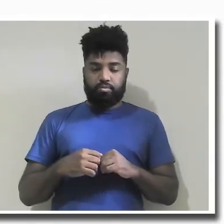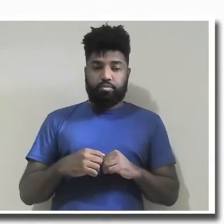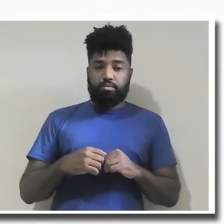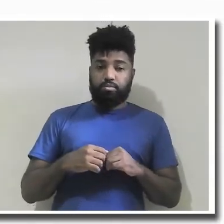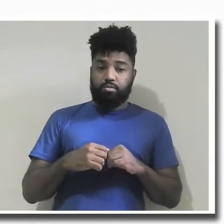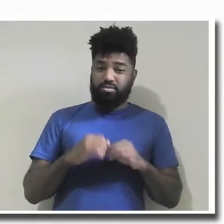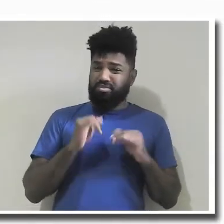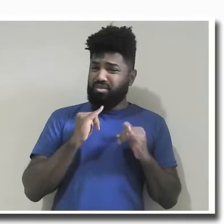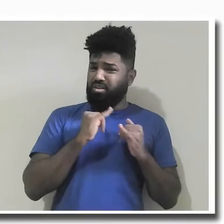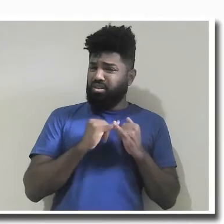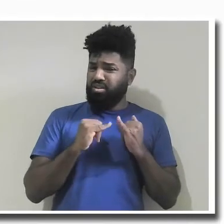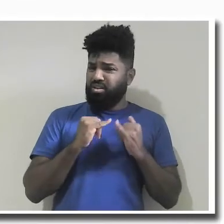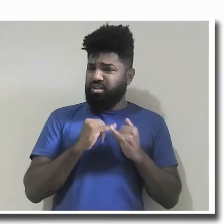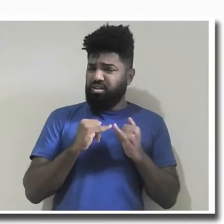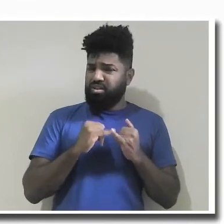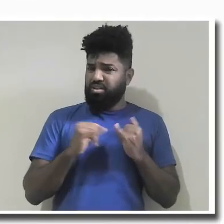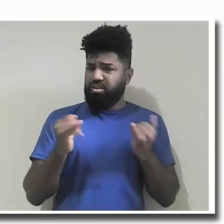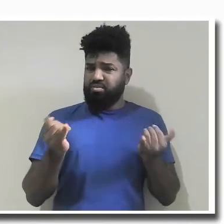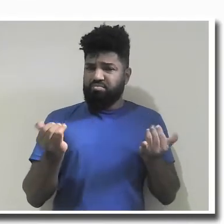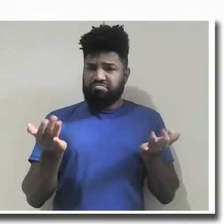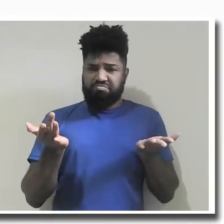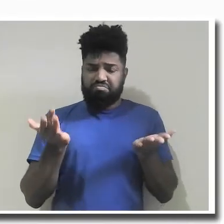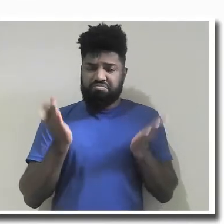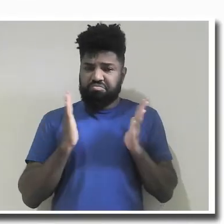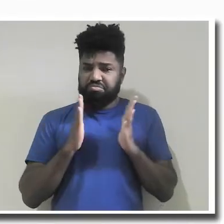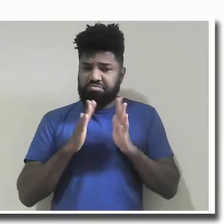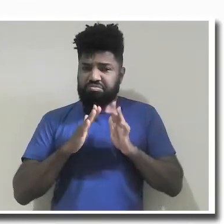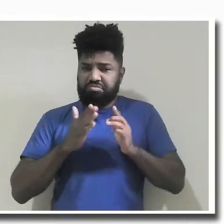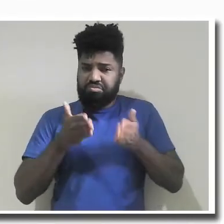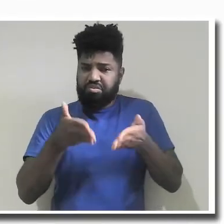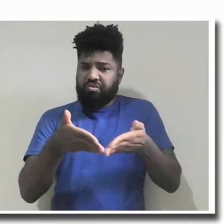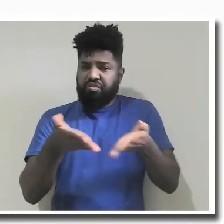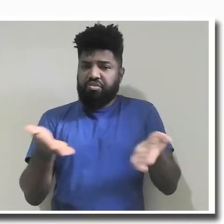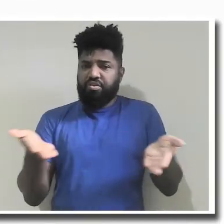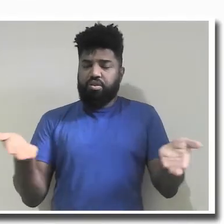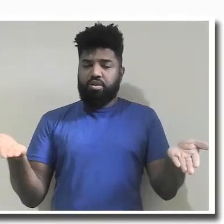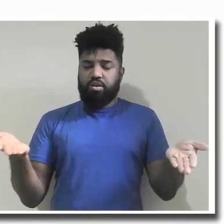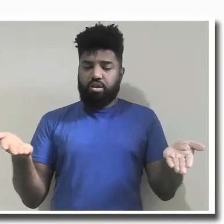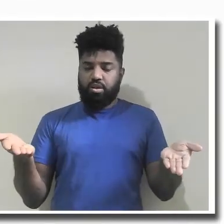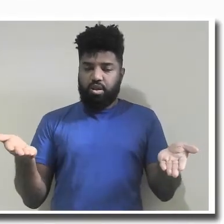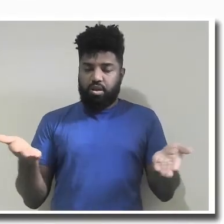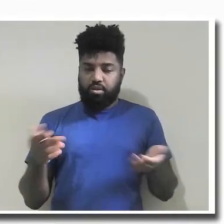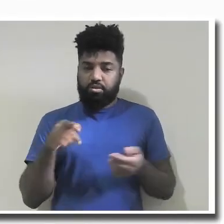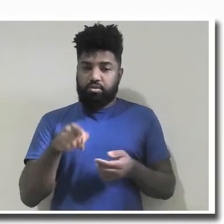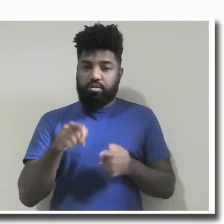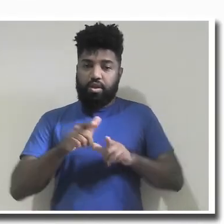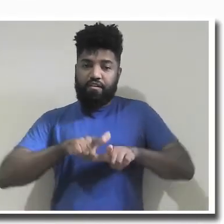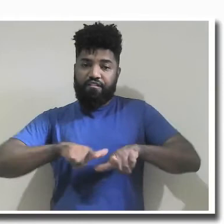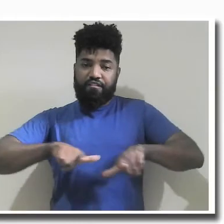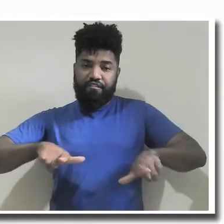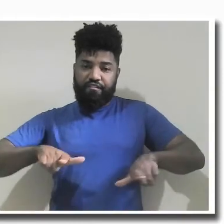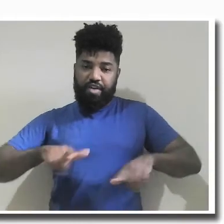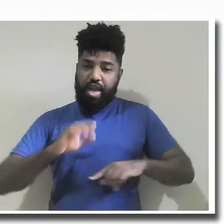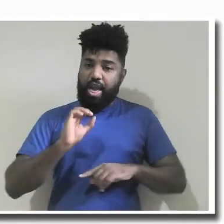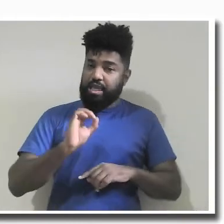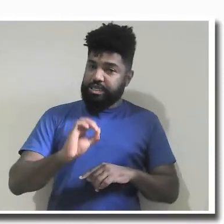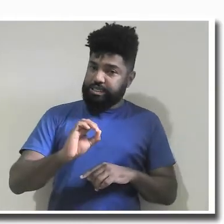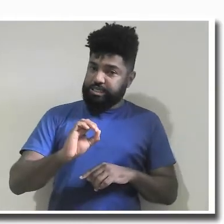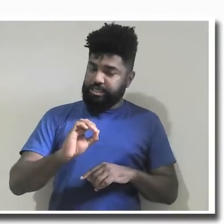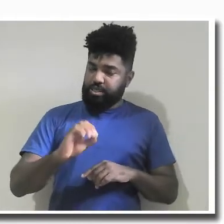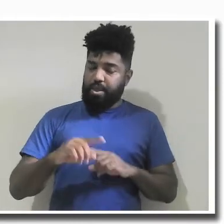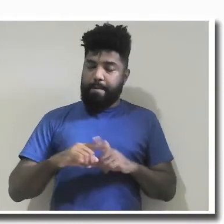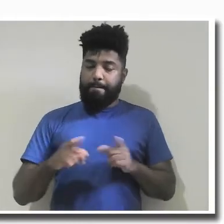Pode parecer bem óbvio que o elemento neutro seja o 0, porém, em alguns